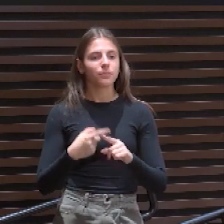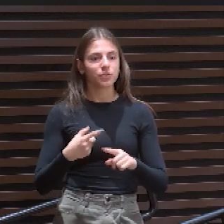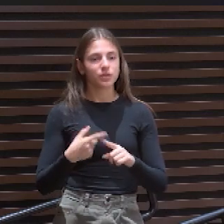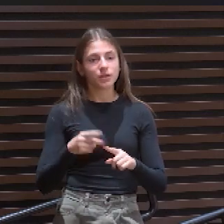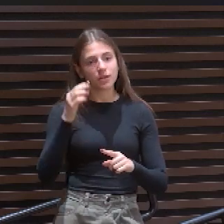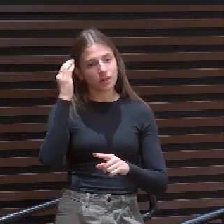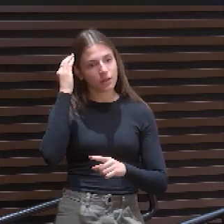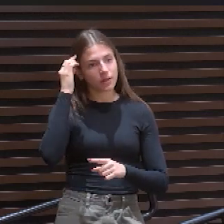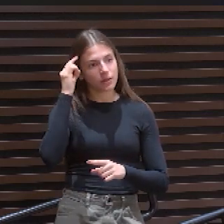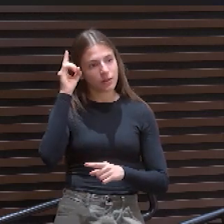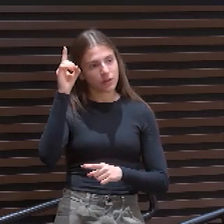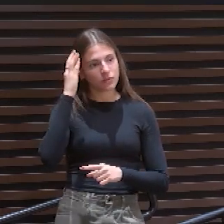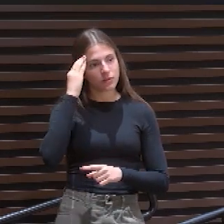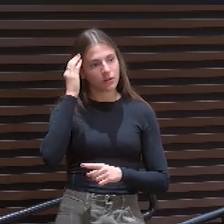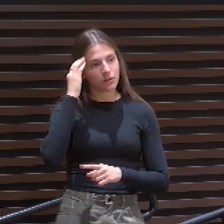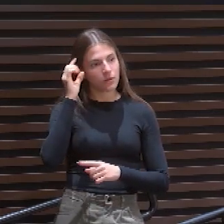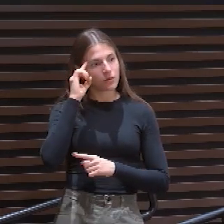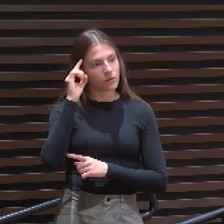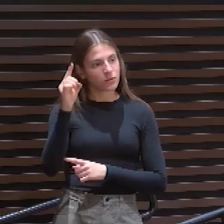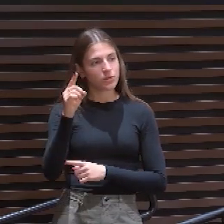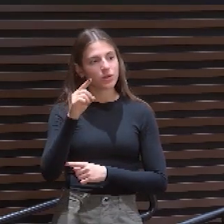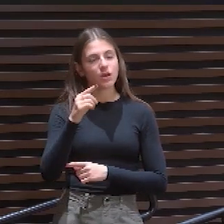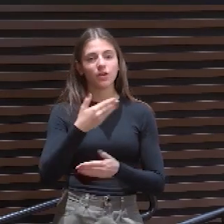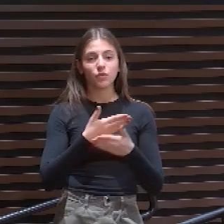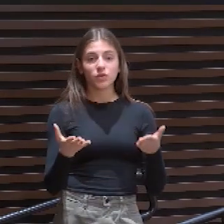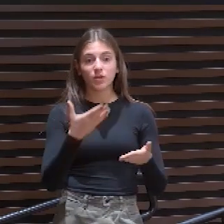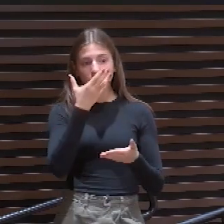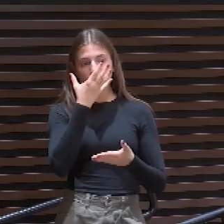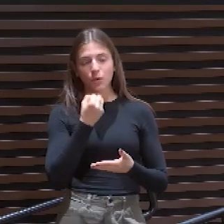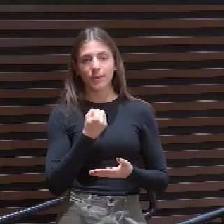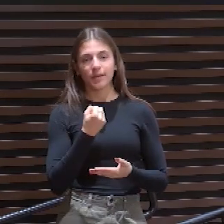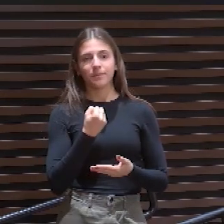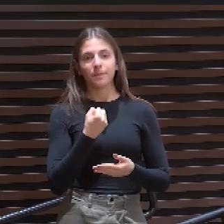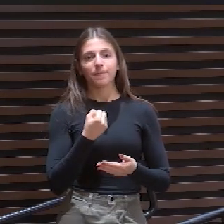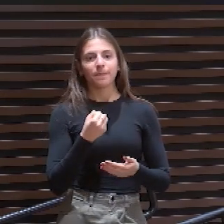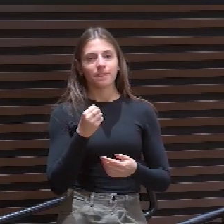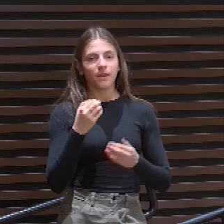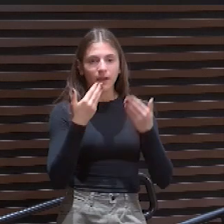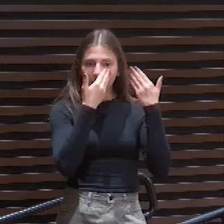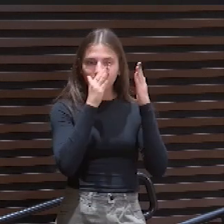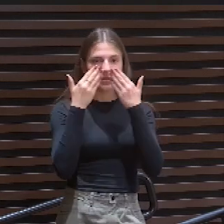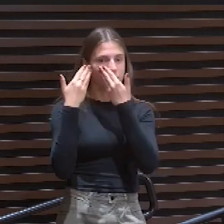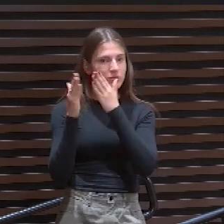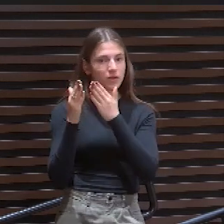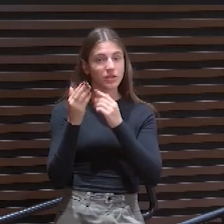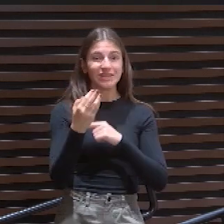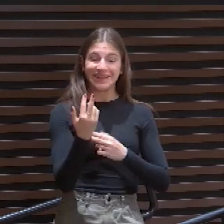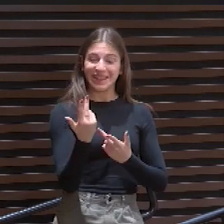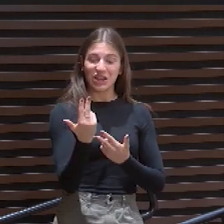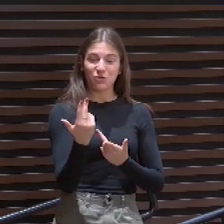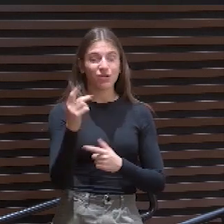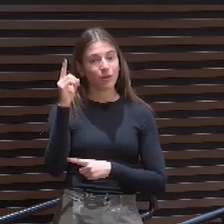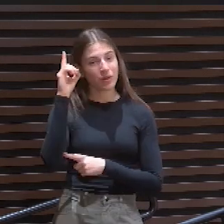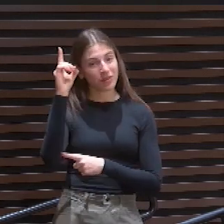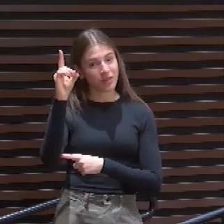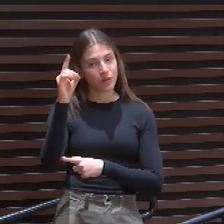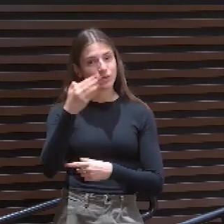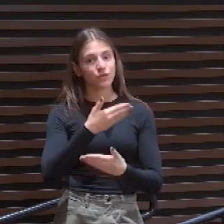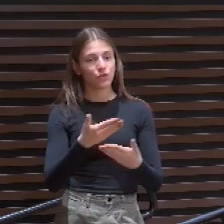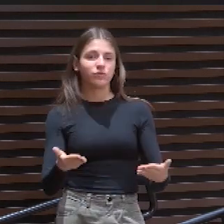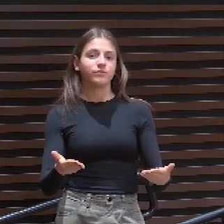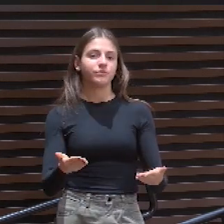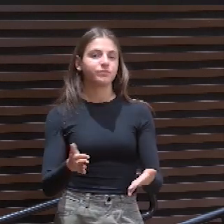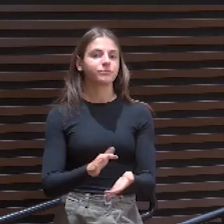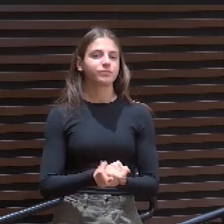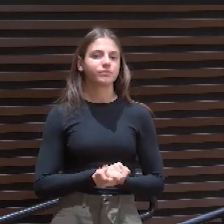que no dia em que dele comerdes, se vos abrirão os olhos e como Deus sereis. Porque Deus sabe